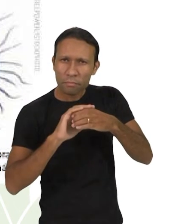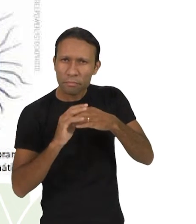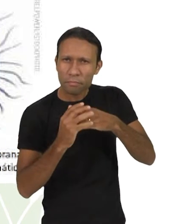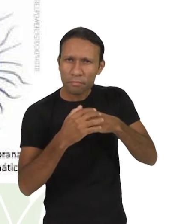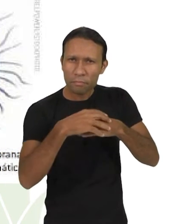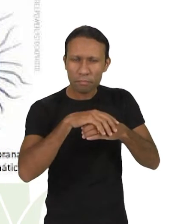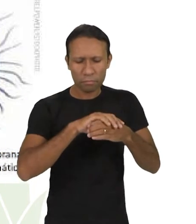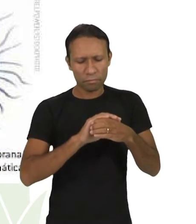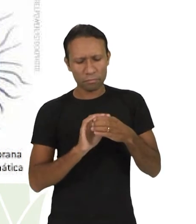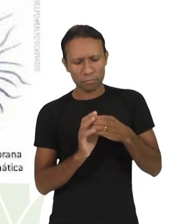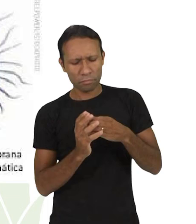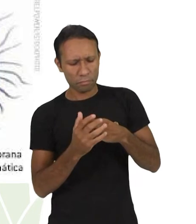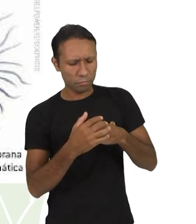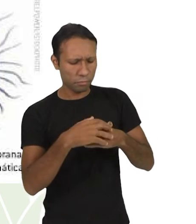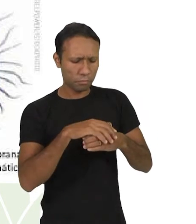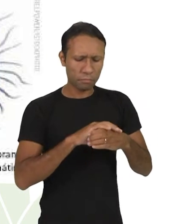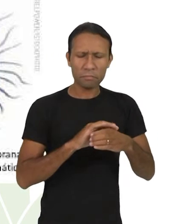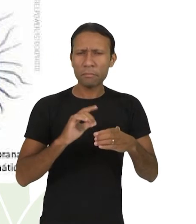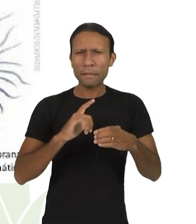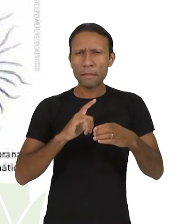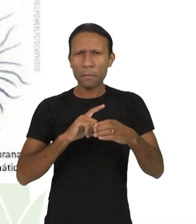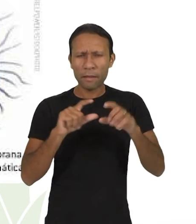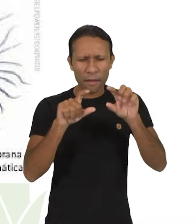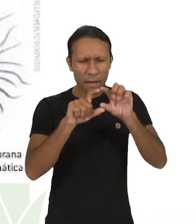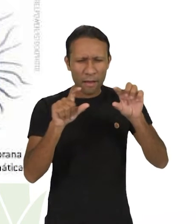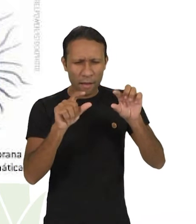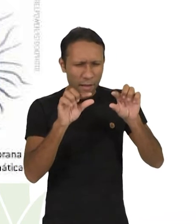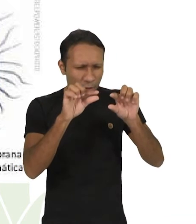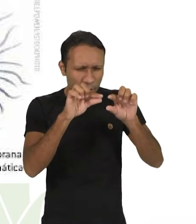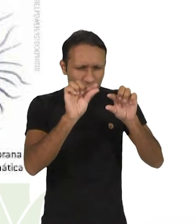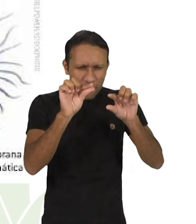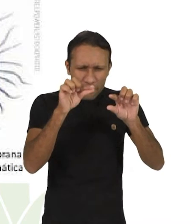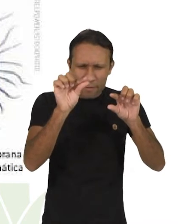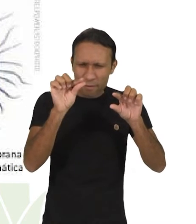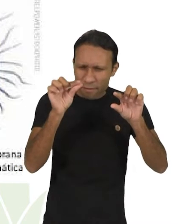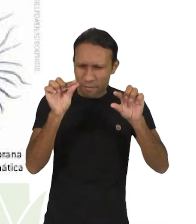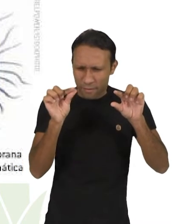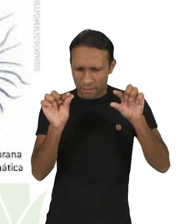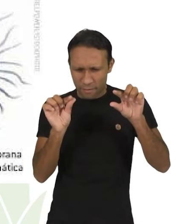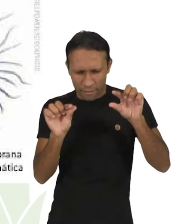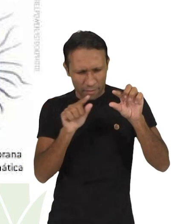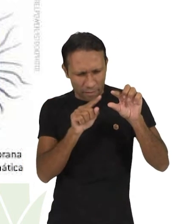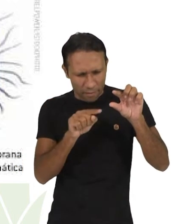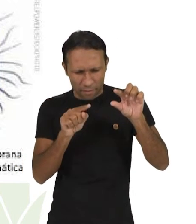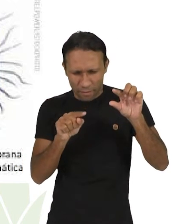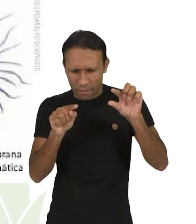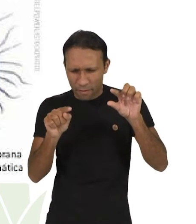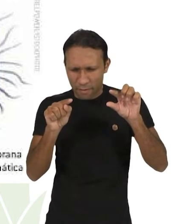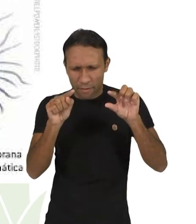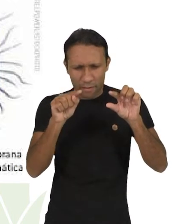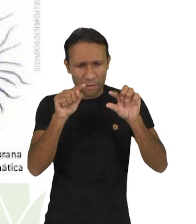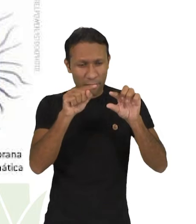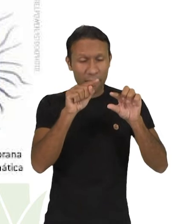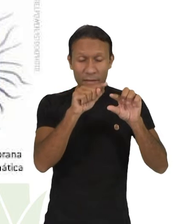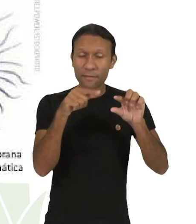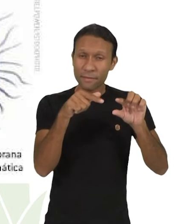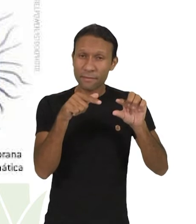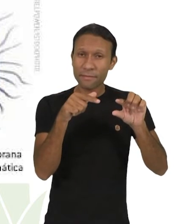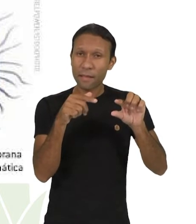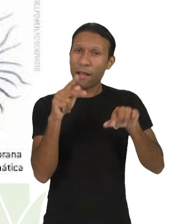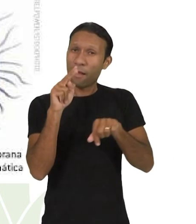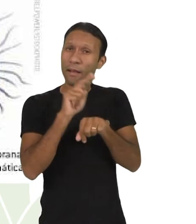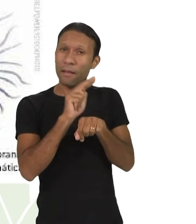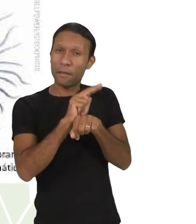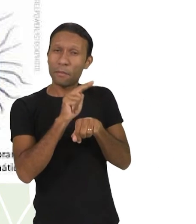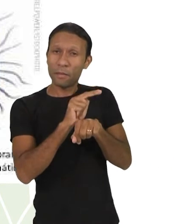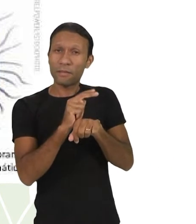essa célula. Você vai ter a célula procarionte com fibras, essas esses mini flagelinhos que tem, né, em